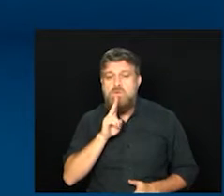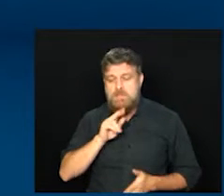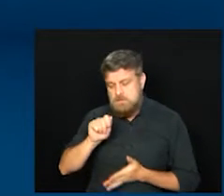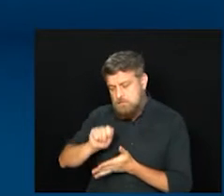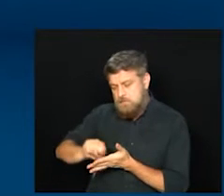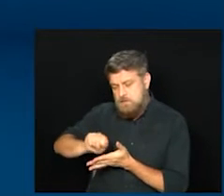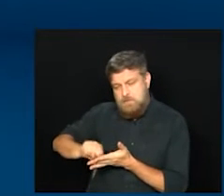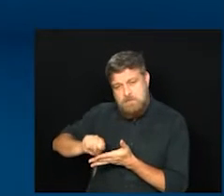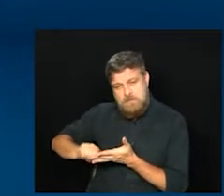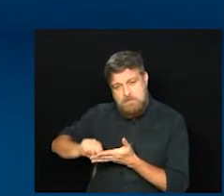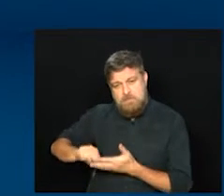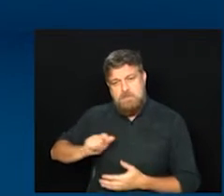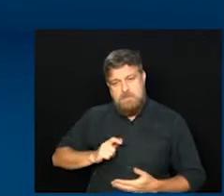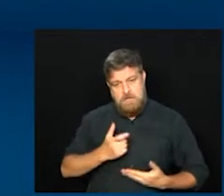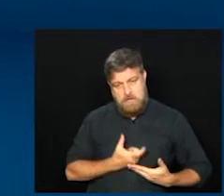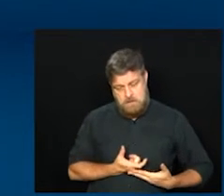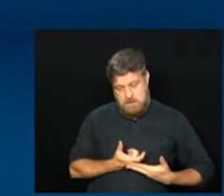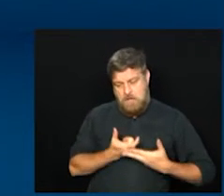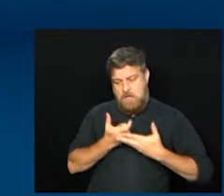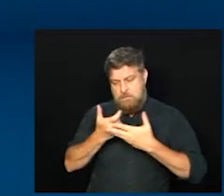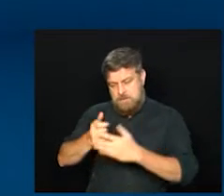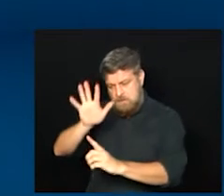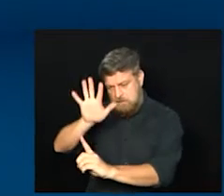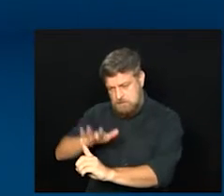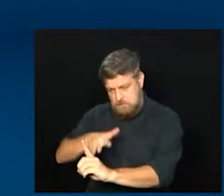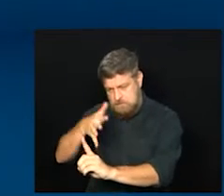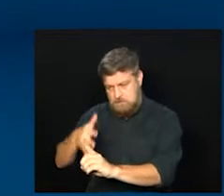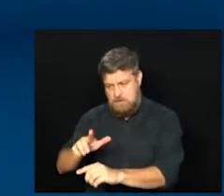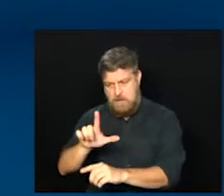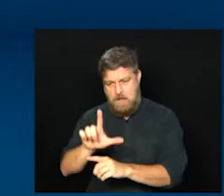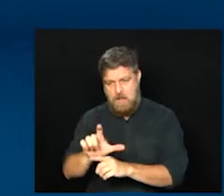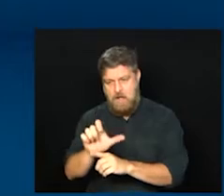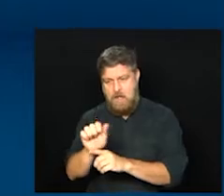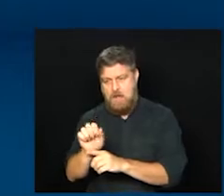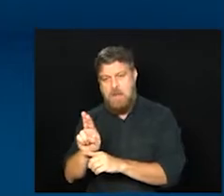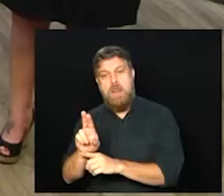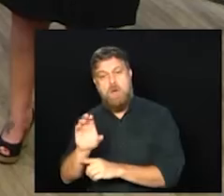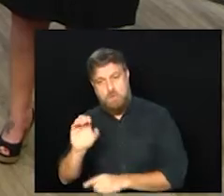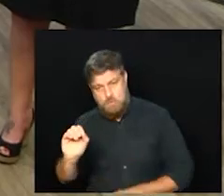que concede a mesma honraria a Lauro Votic.